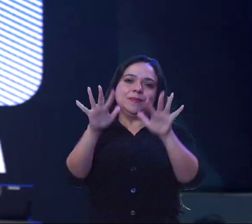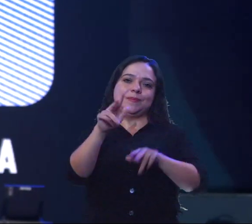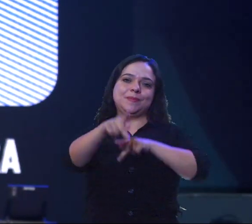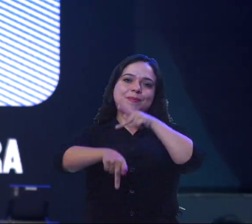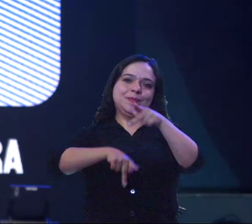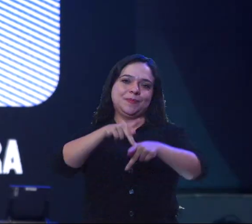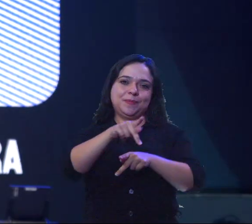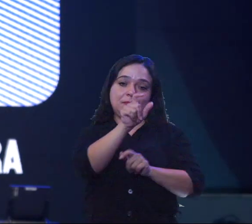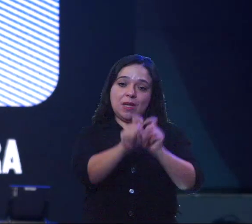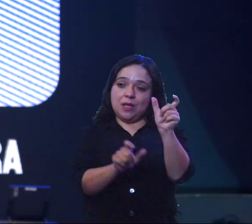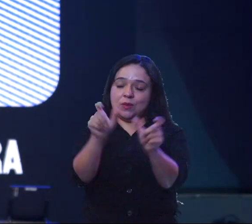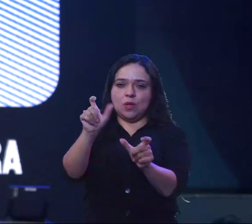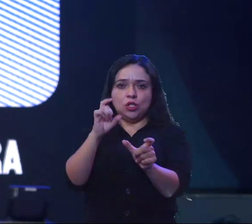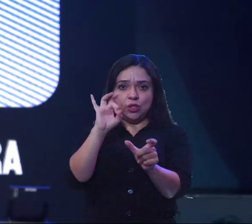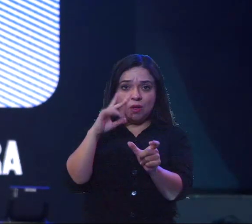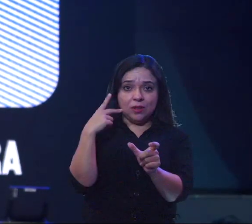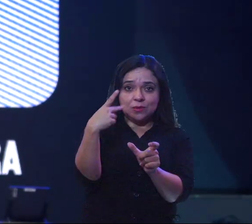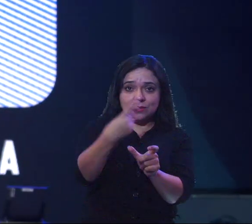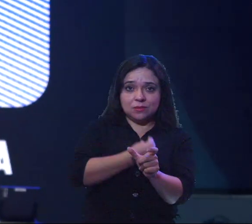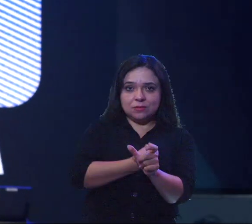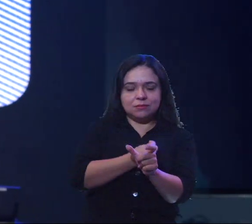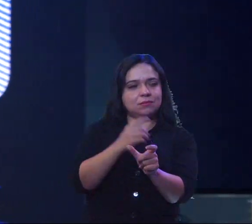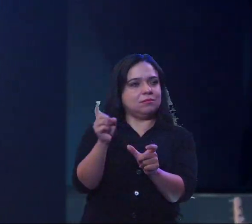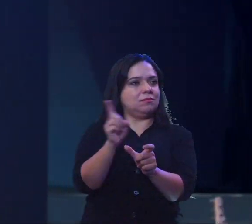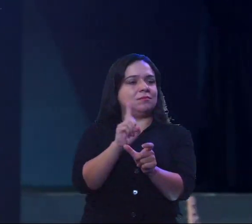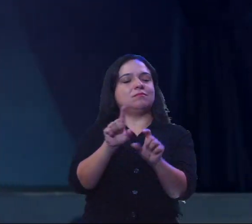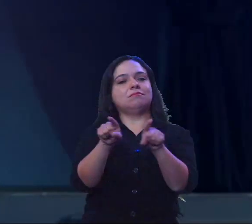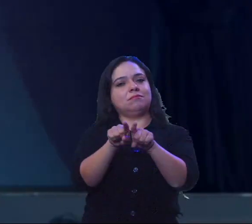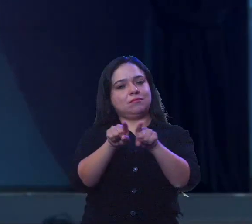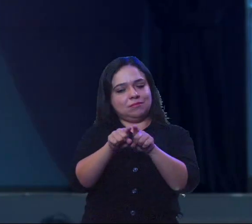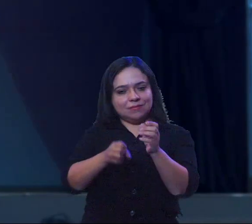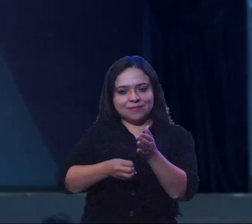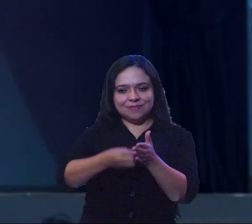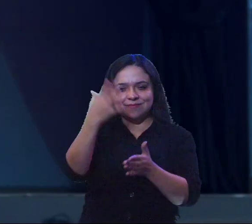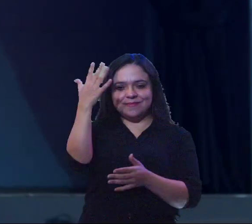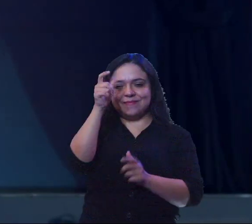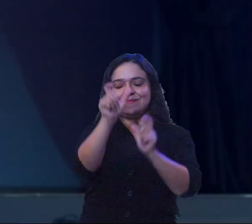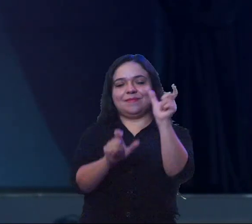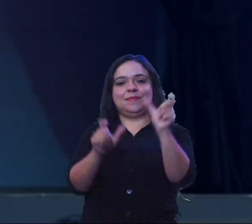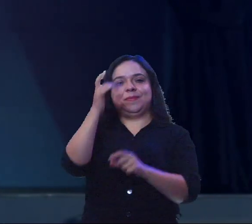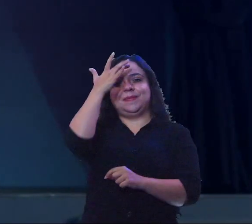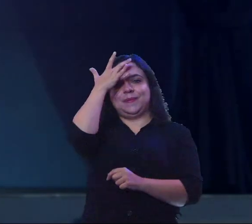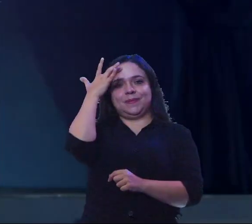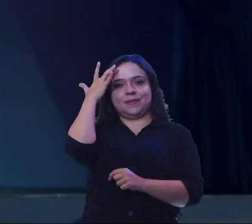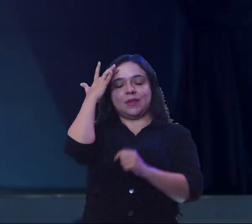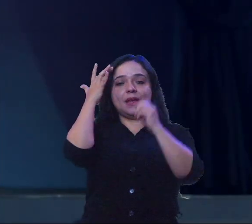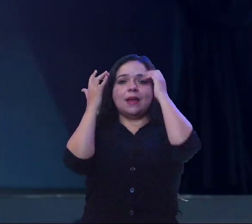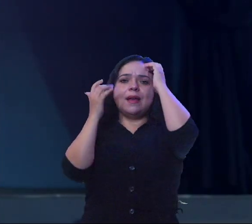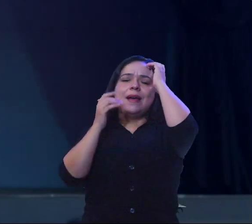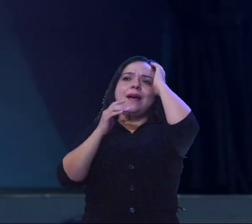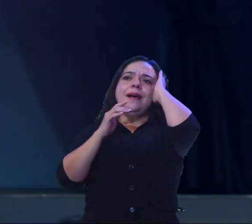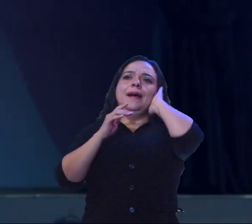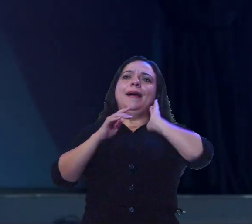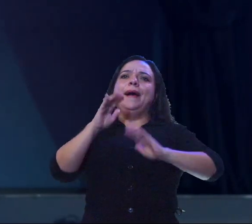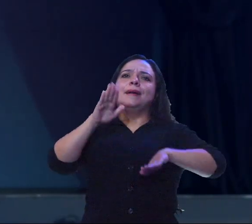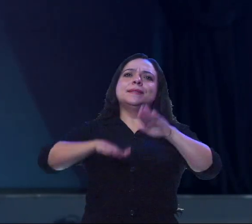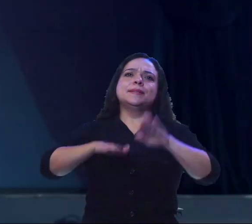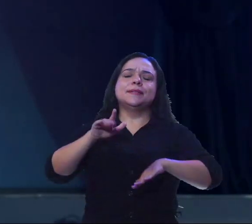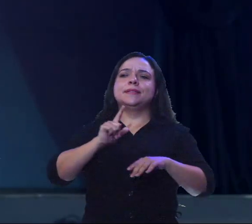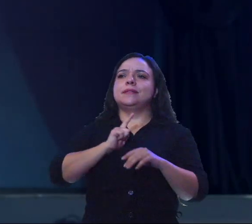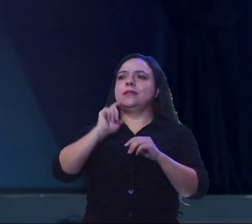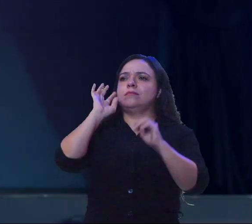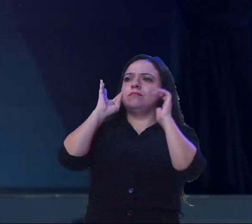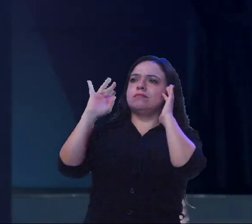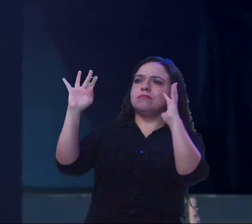pessoas e não apenas a tua vida. Onde estão, talvez, os livros? Onde estão talvez as músicas e